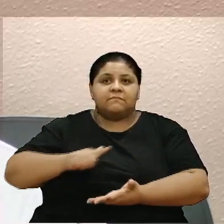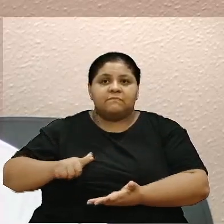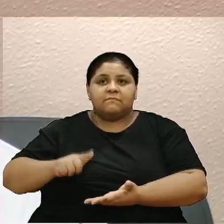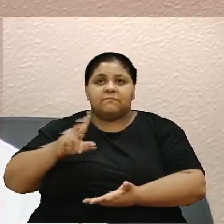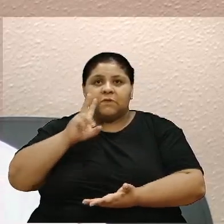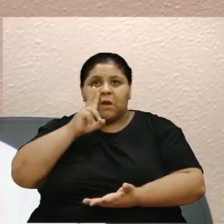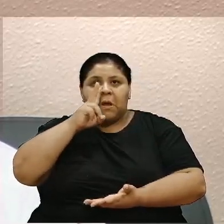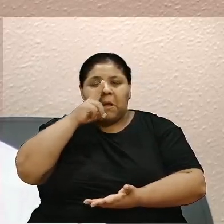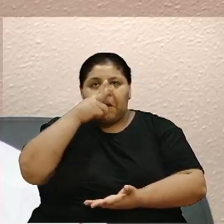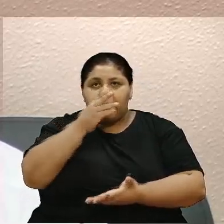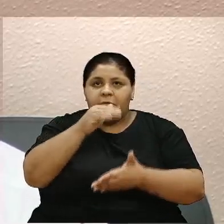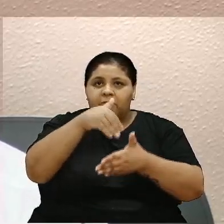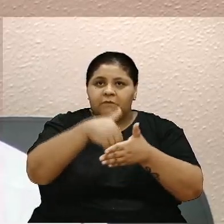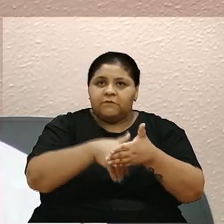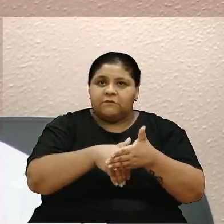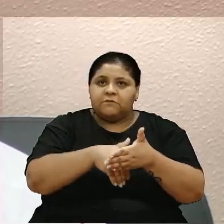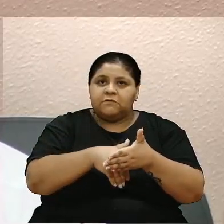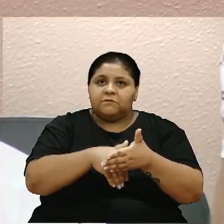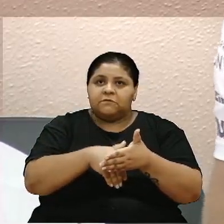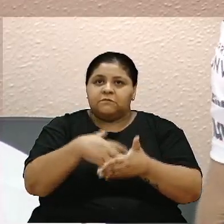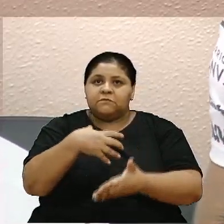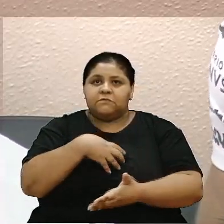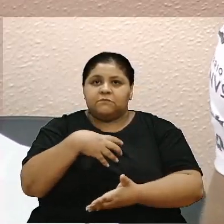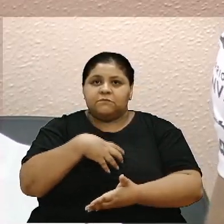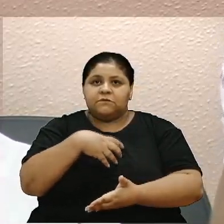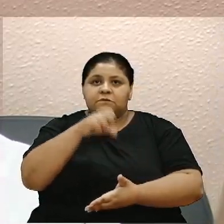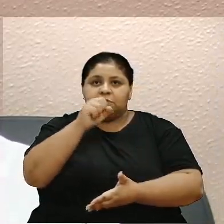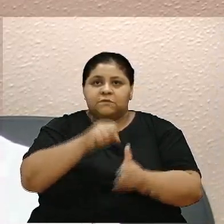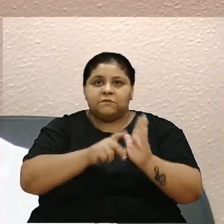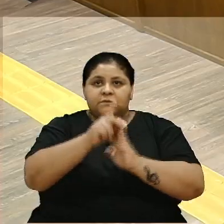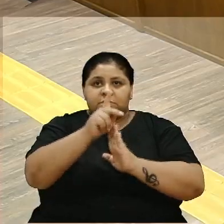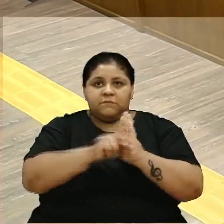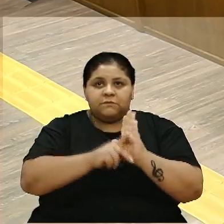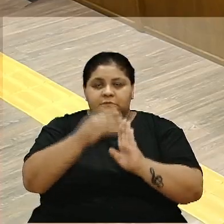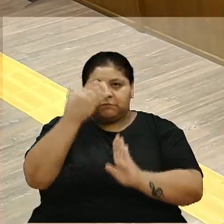força e vote de forma favorável a esse projeto. Obrigado. Obrigado, vereador.